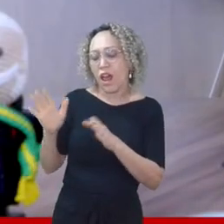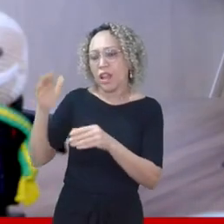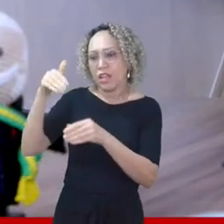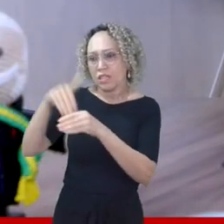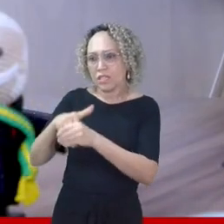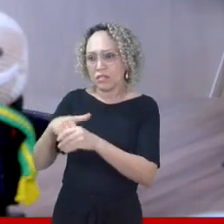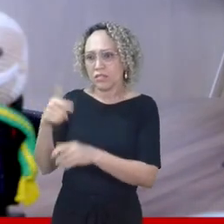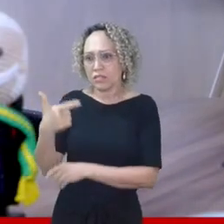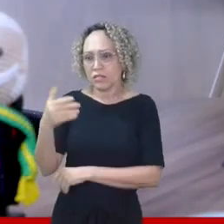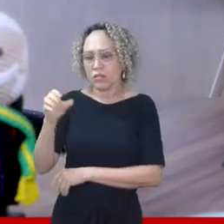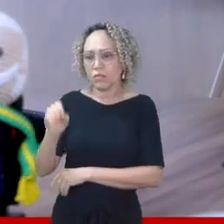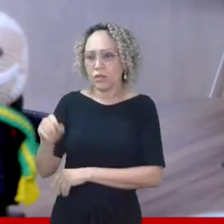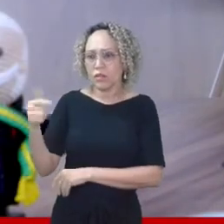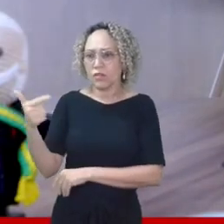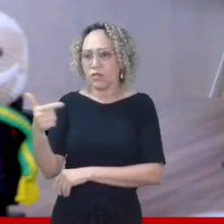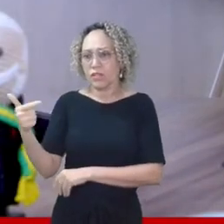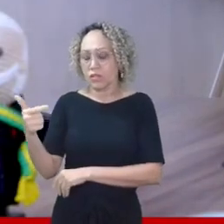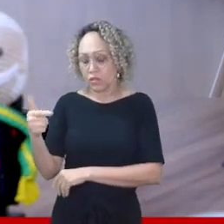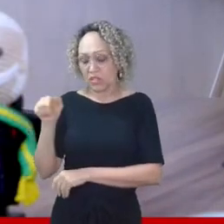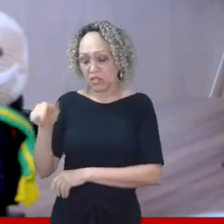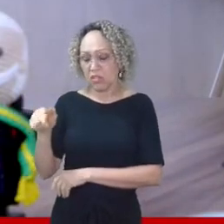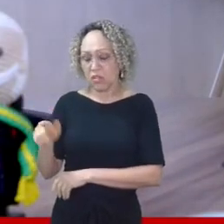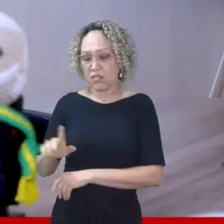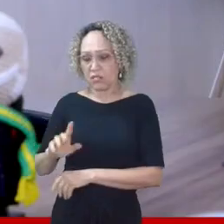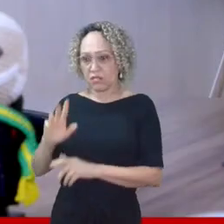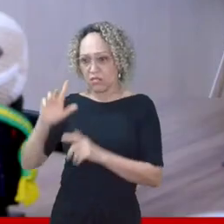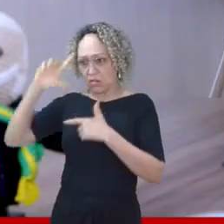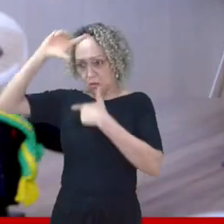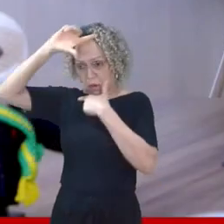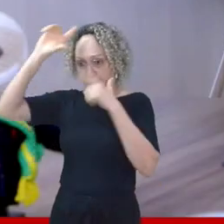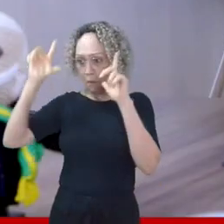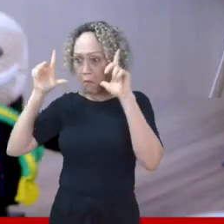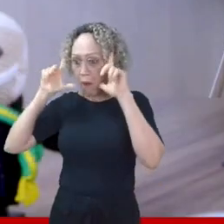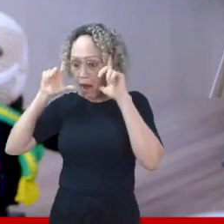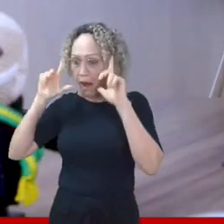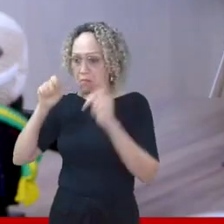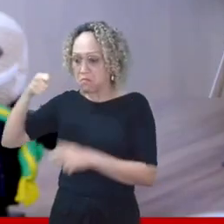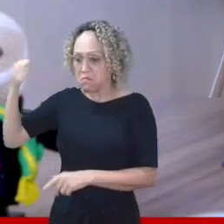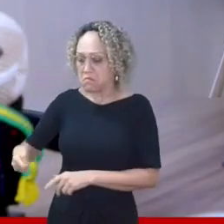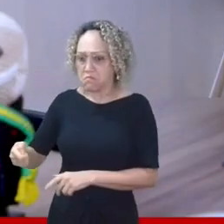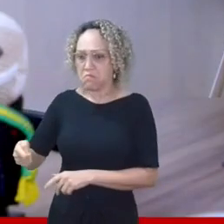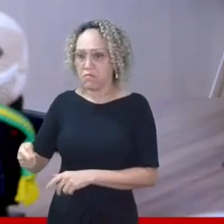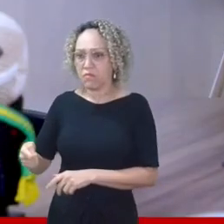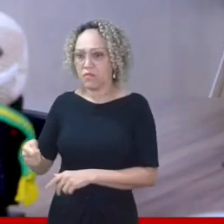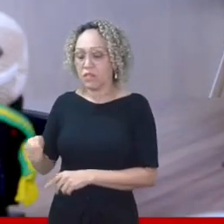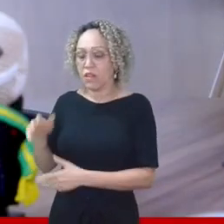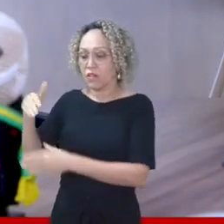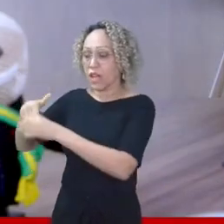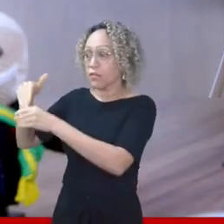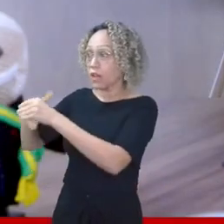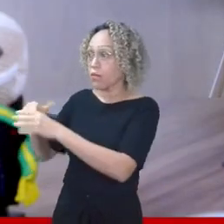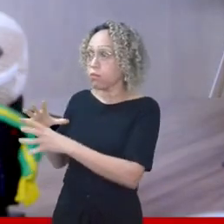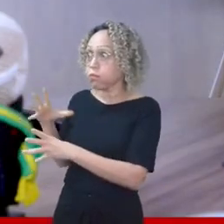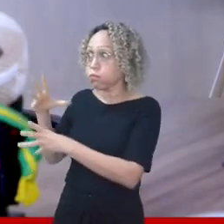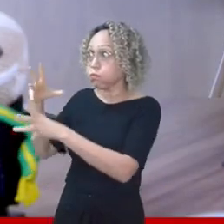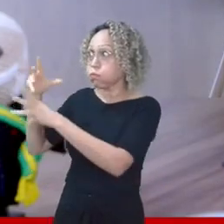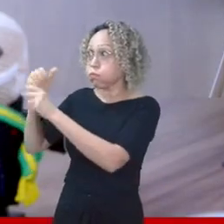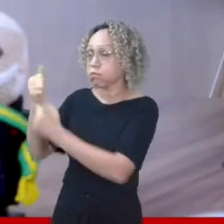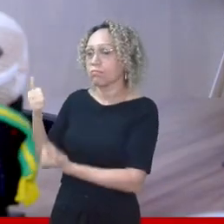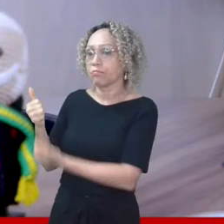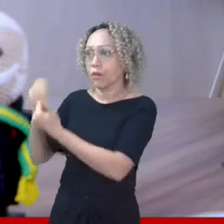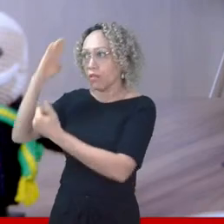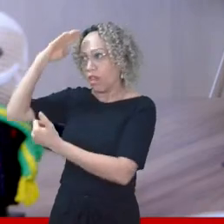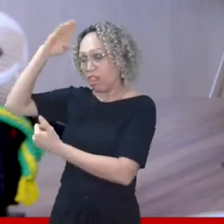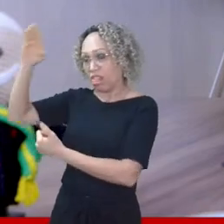extremamente fundamentalista, tiveram peso na votação do Bolsonaro, genocida, mas você vê o perfil de